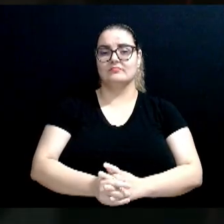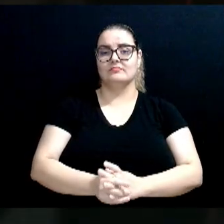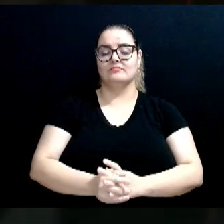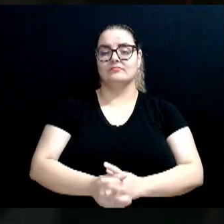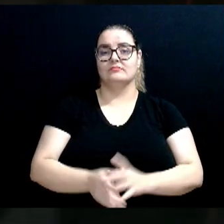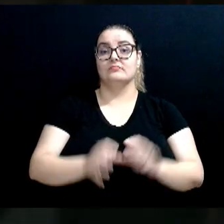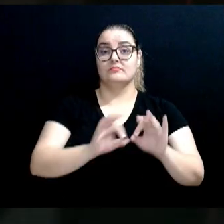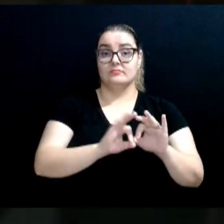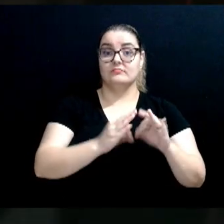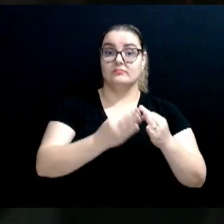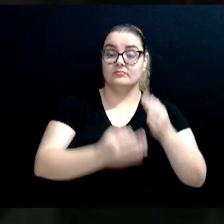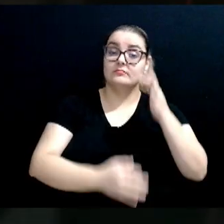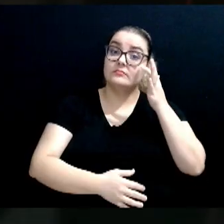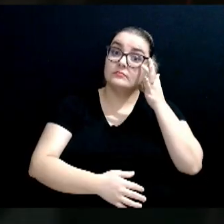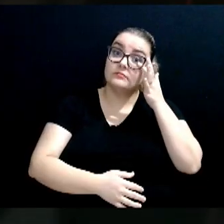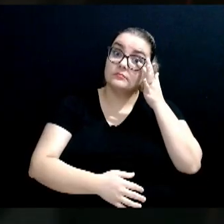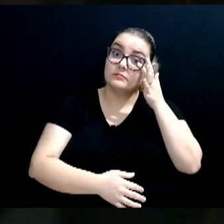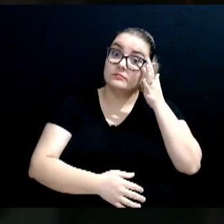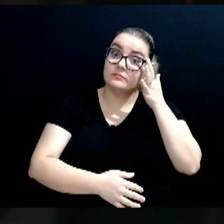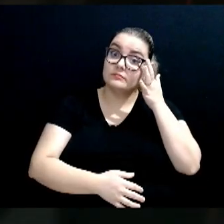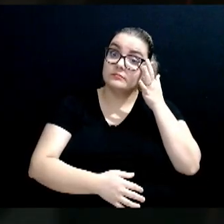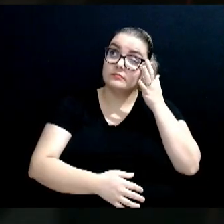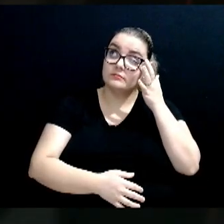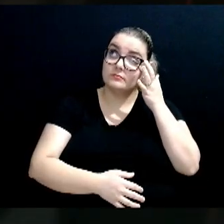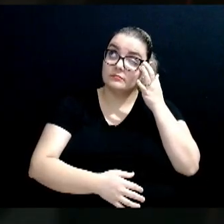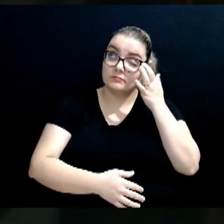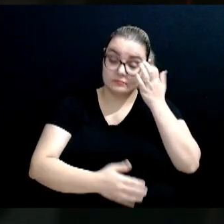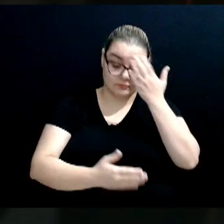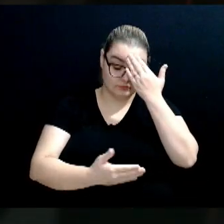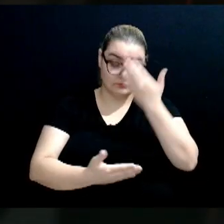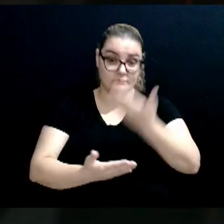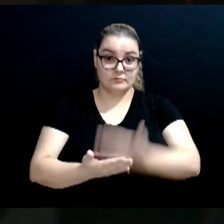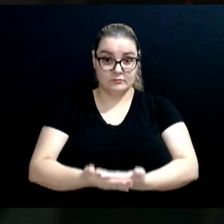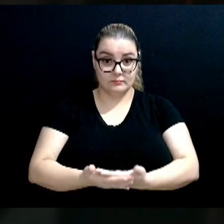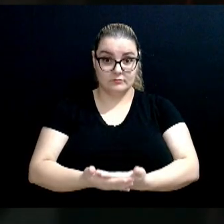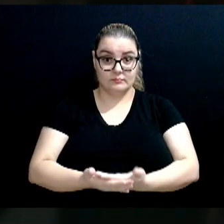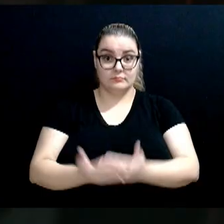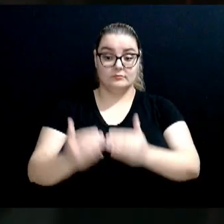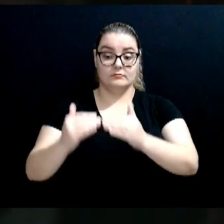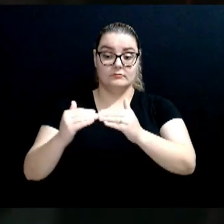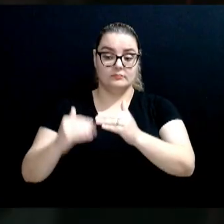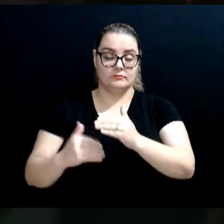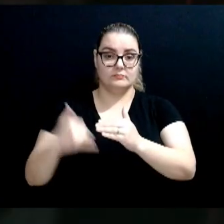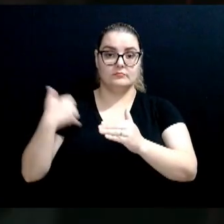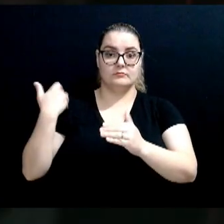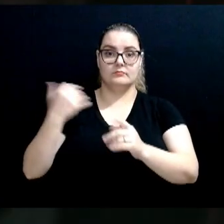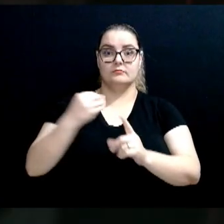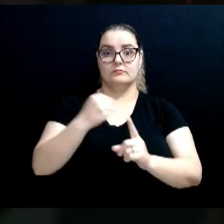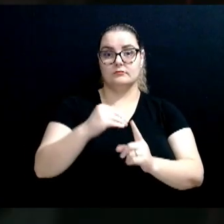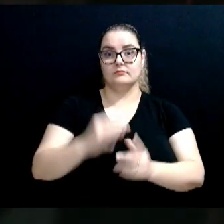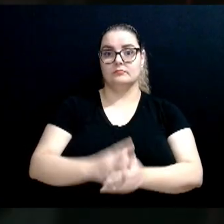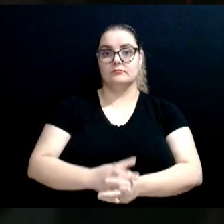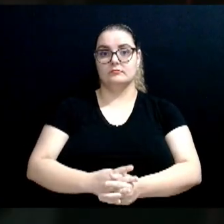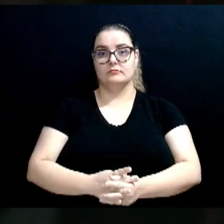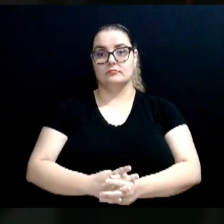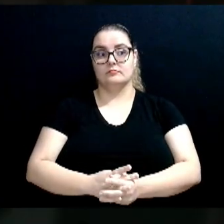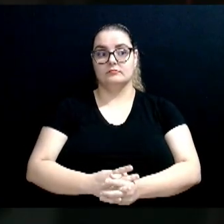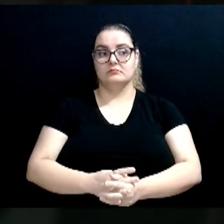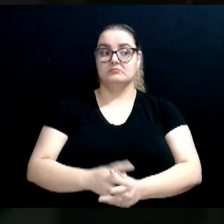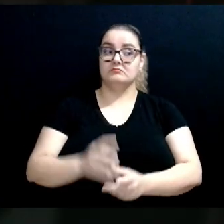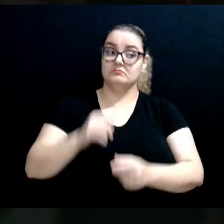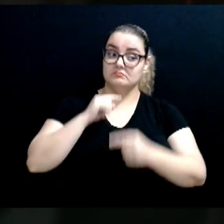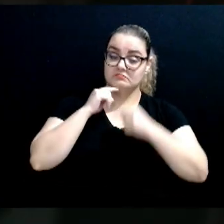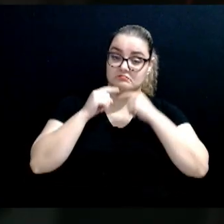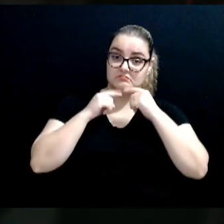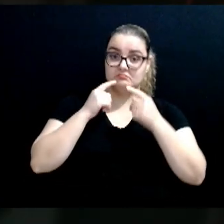ela acreditava estar ajudando uma menor em situação de vulnerabilidade. Então, o caso levanta discussões importantes sobre